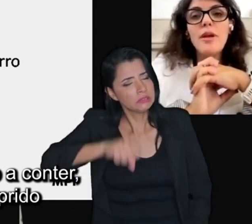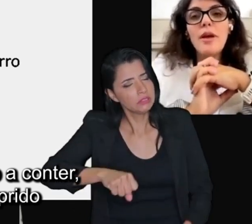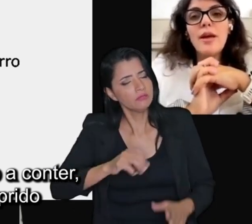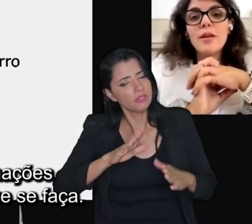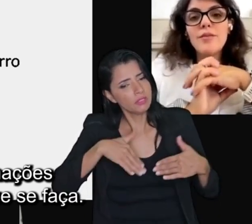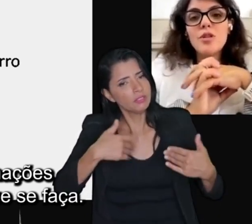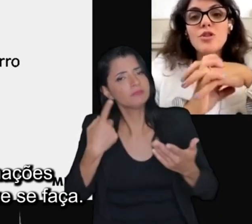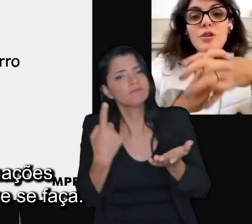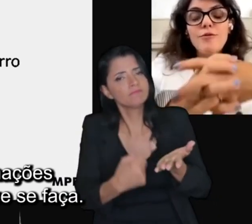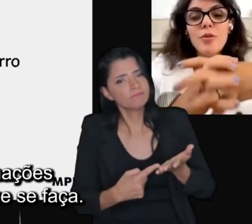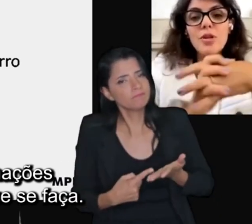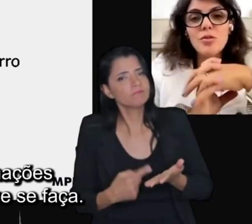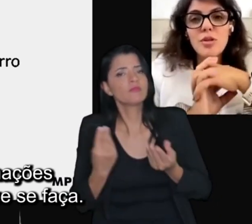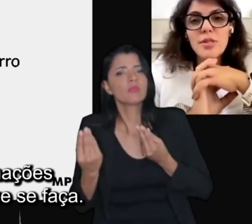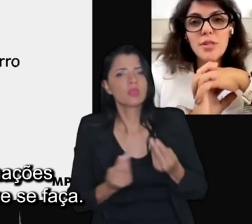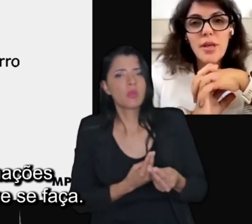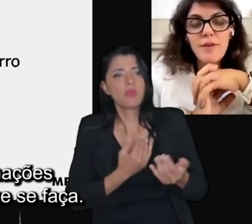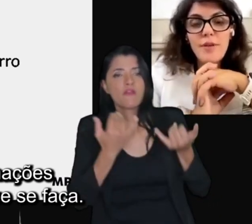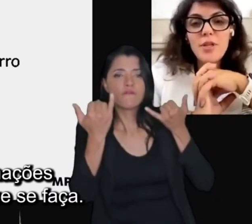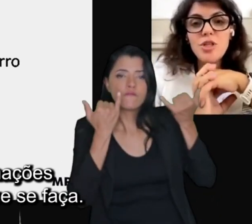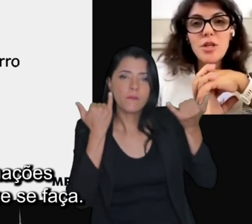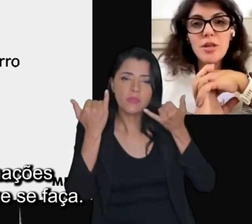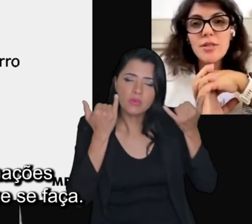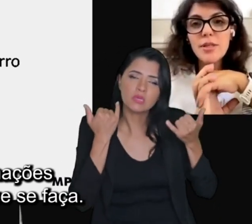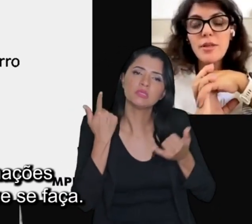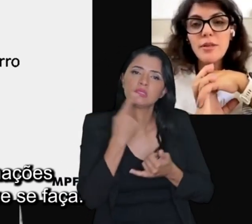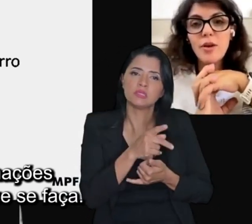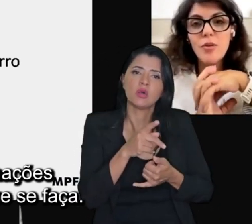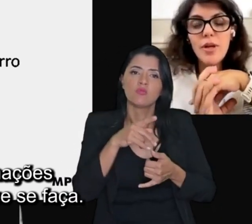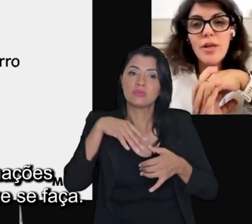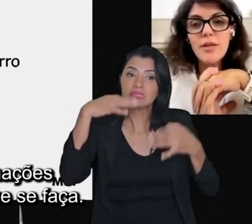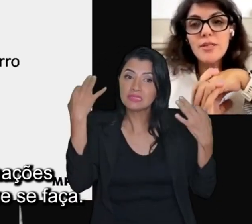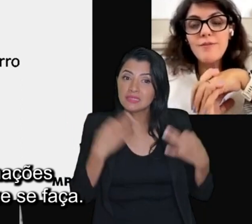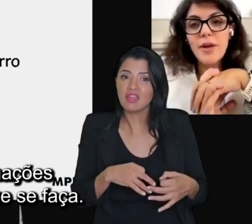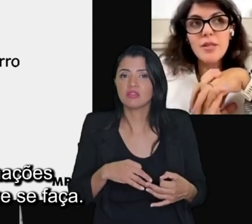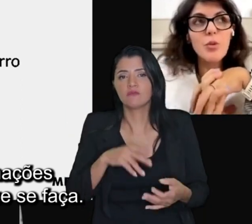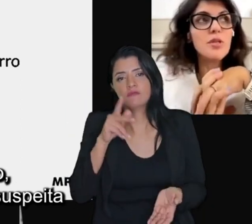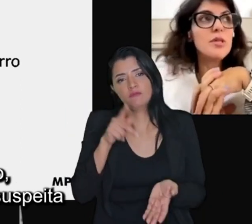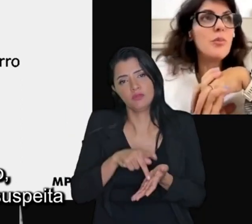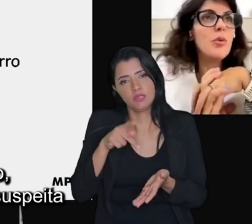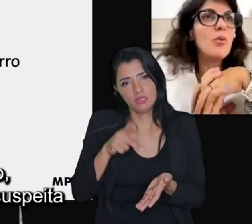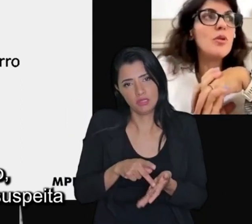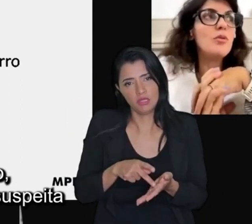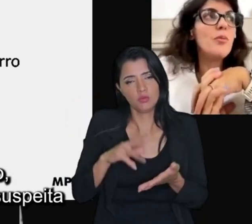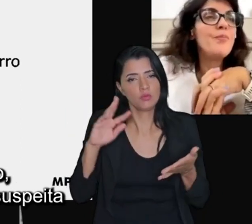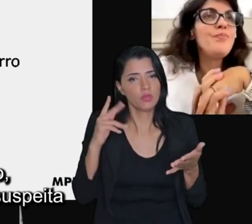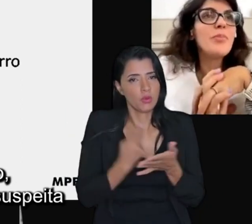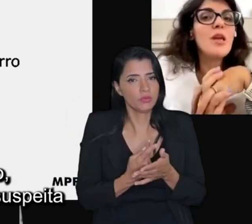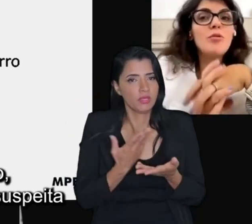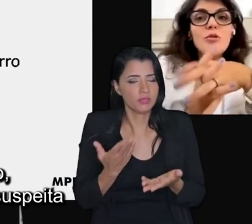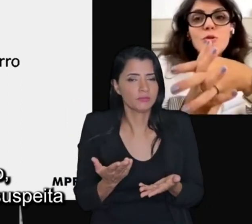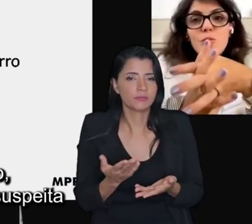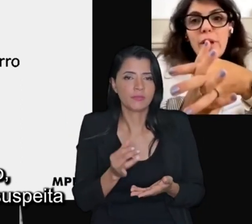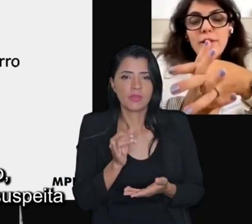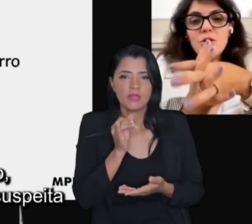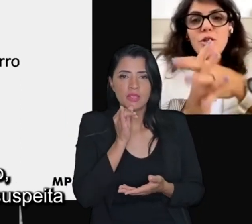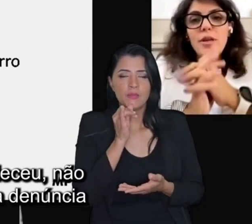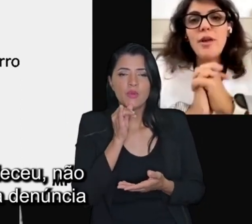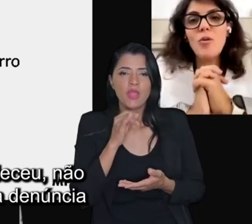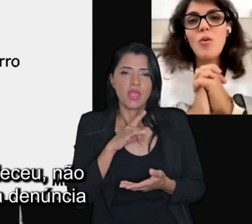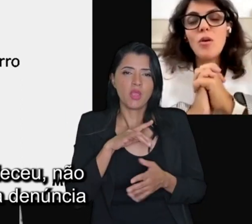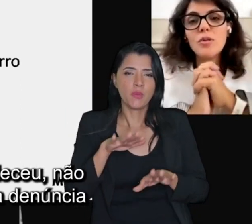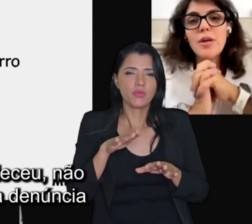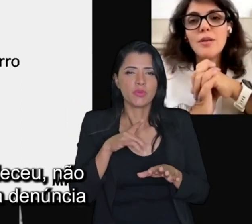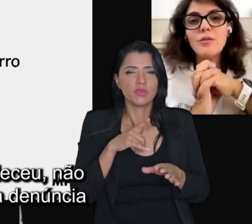cumprido através de informações fidedignas, então, que se faça. Por exemplo, quando eu tenho suspeita